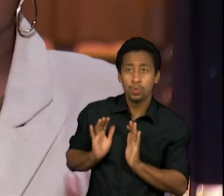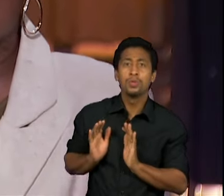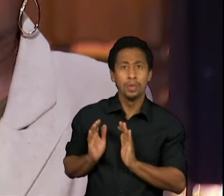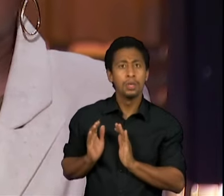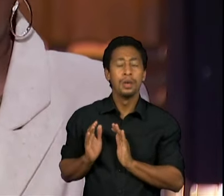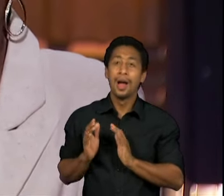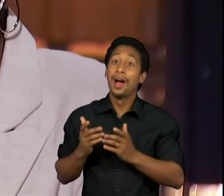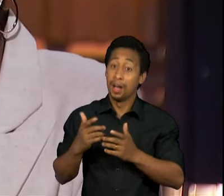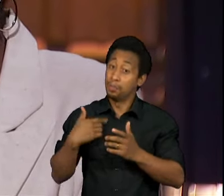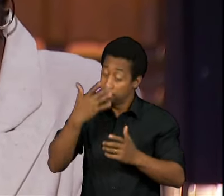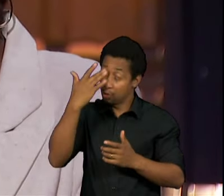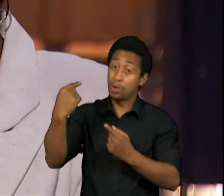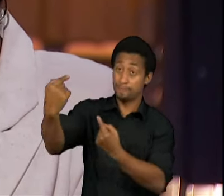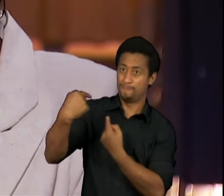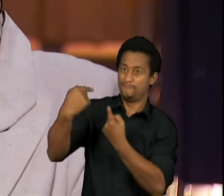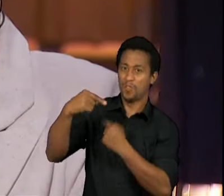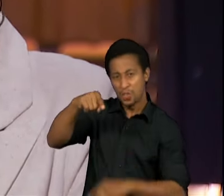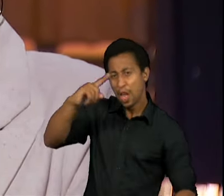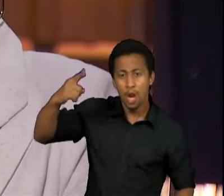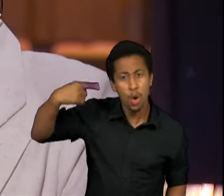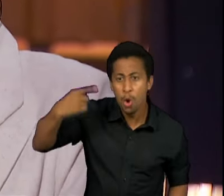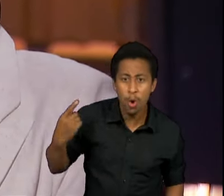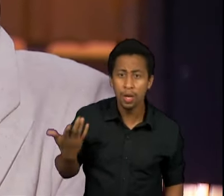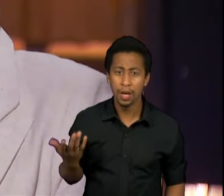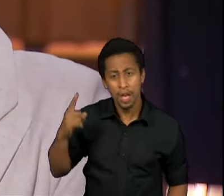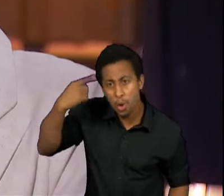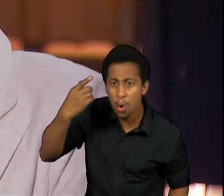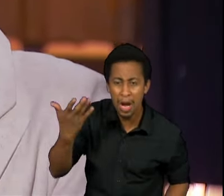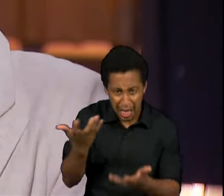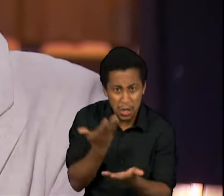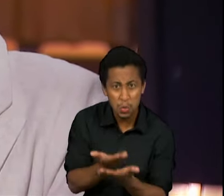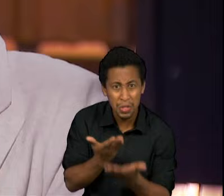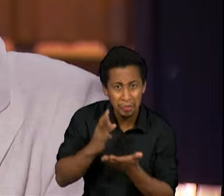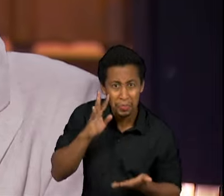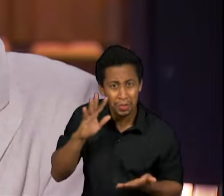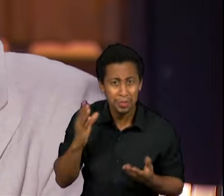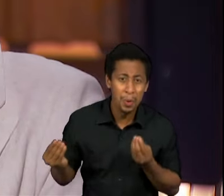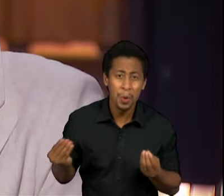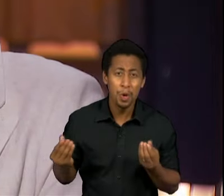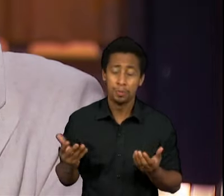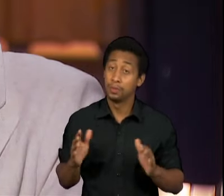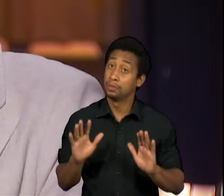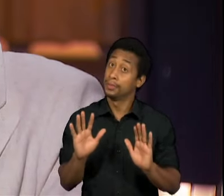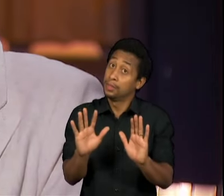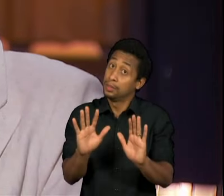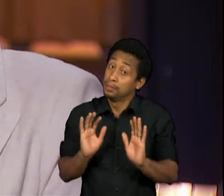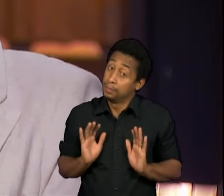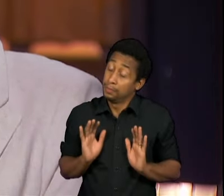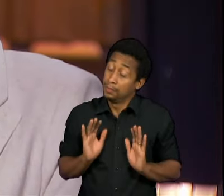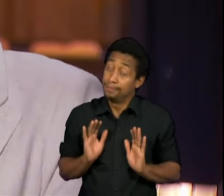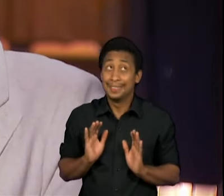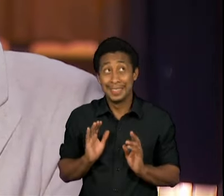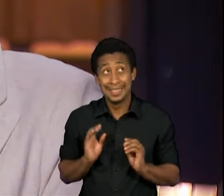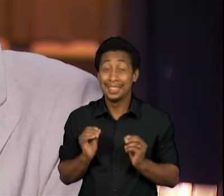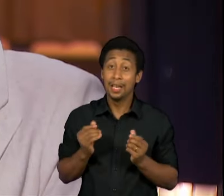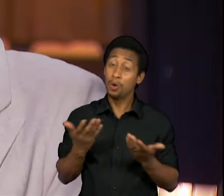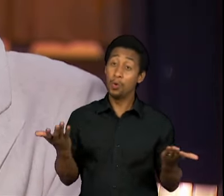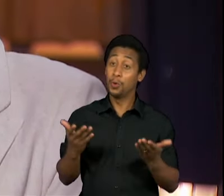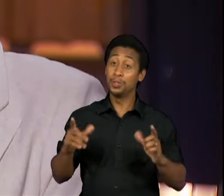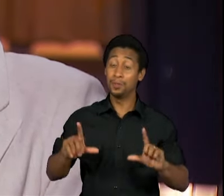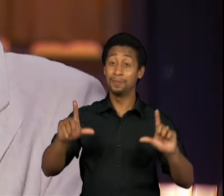me chamaram de louca quando eu quis estudar então acho que a melhor resposta é tá aqui